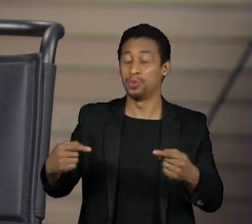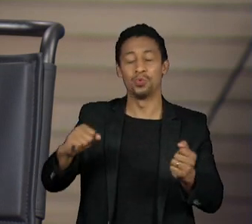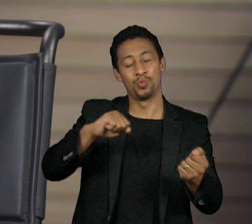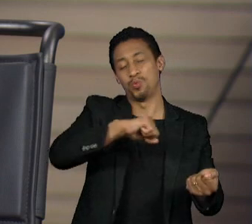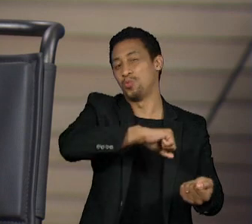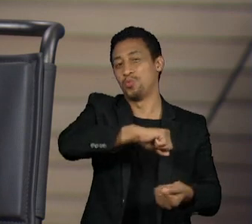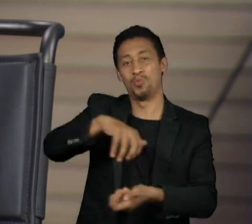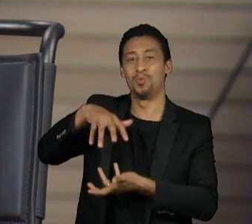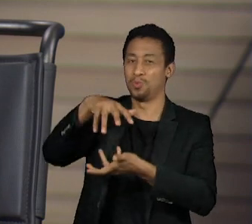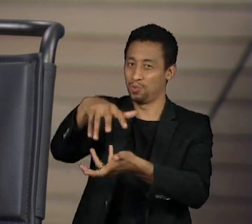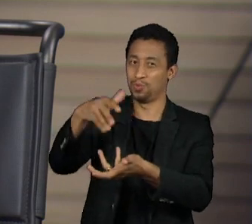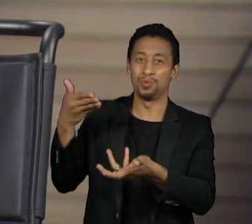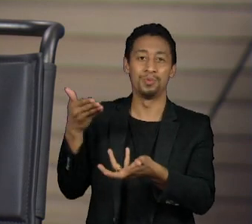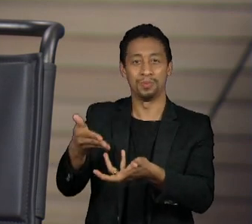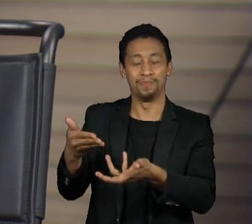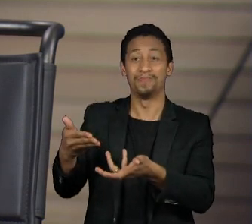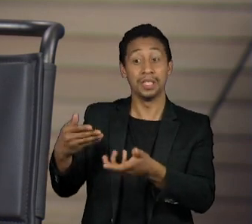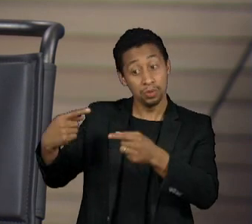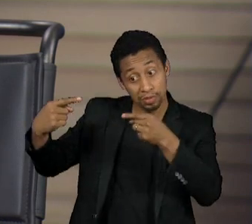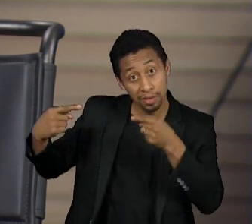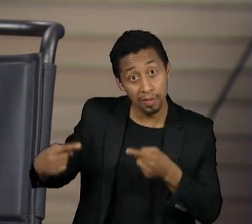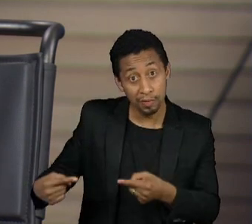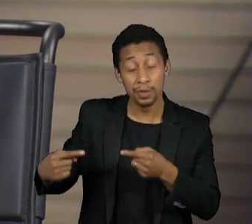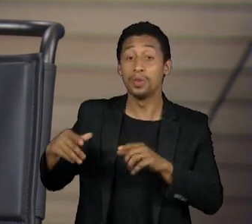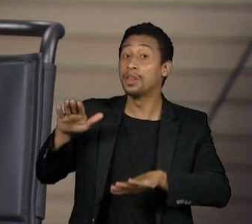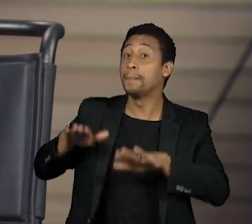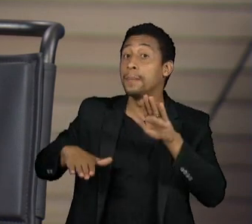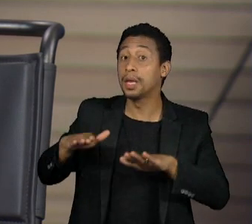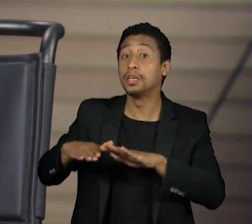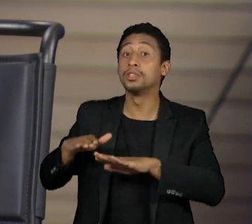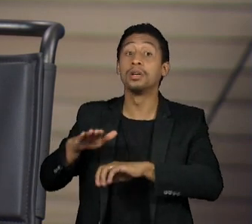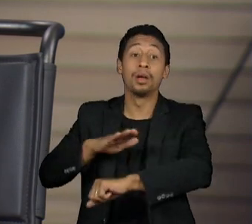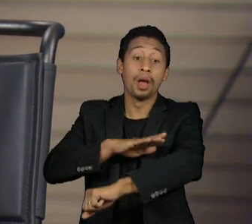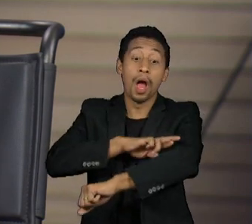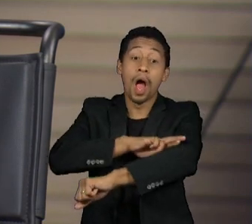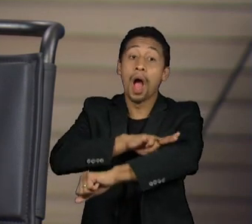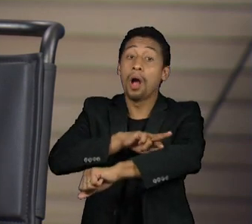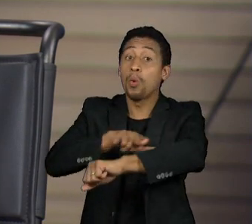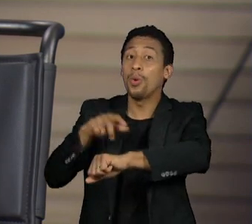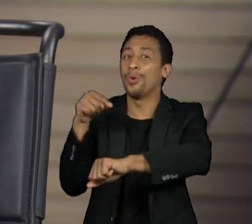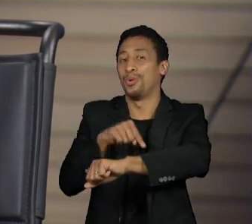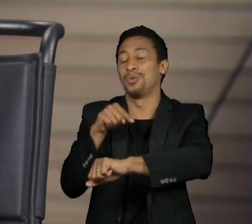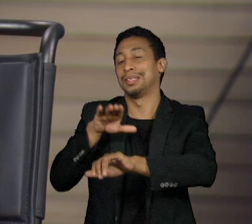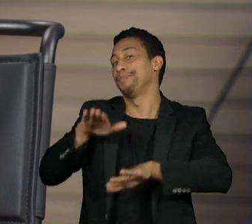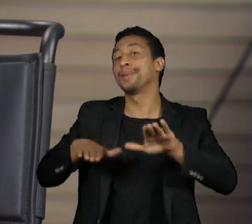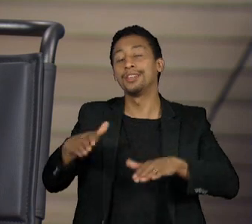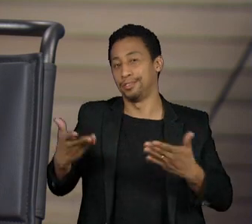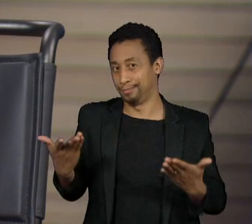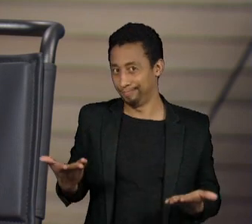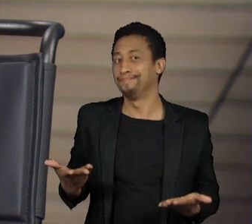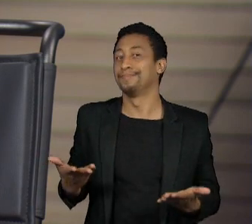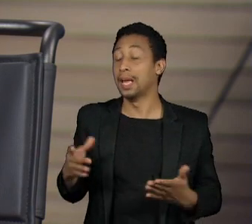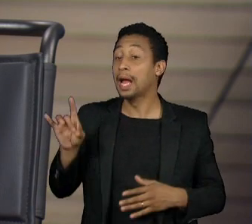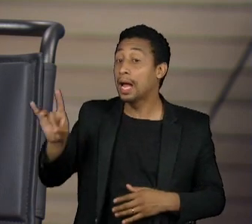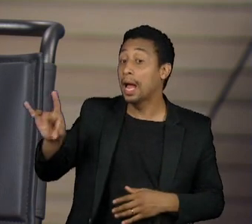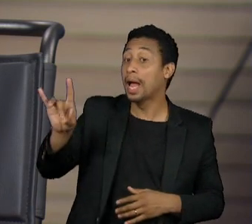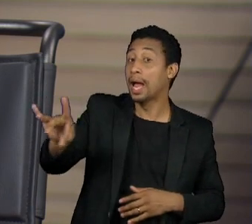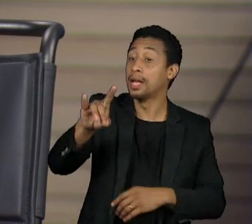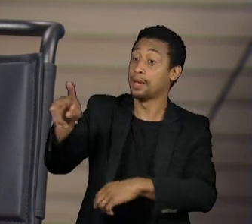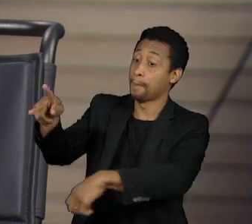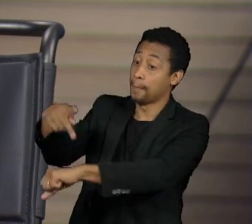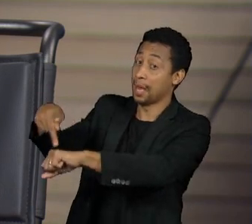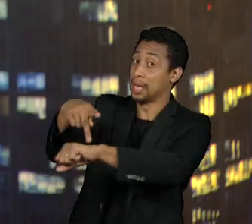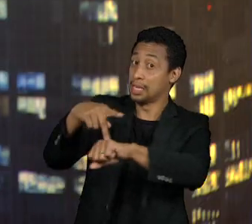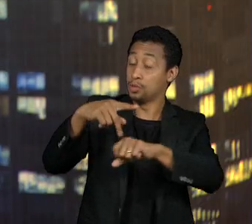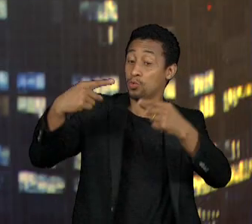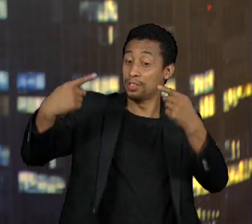inteiro. E esse desafio ele tem a cor local. Então, cada país ela vai vivenciar esse desafio de uma maneira muito